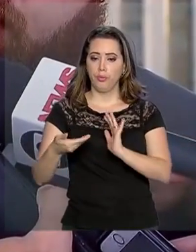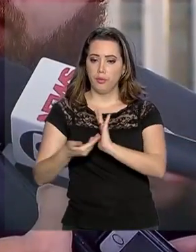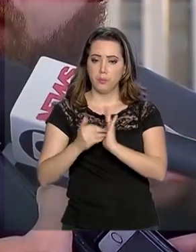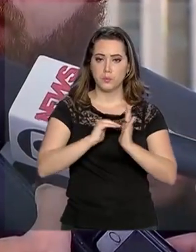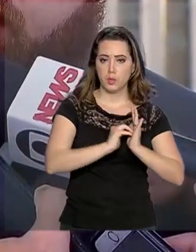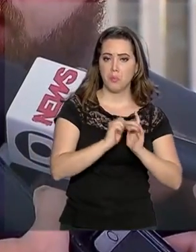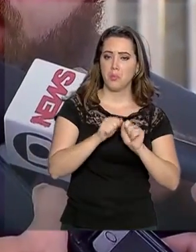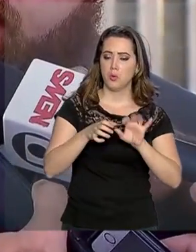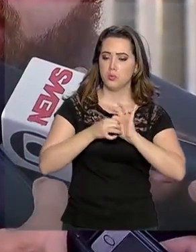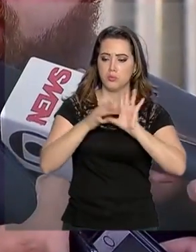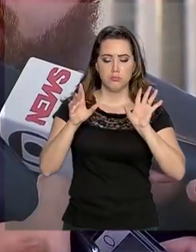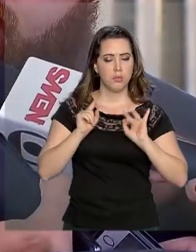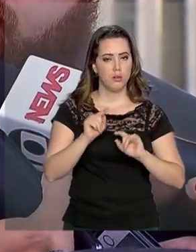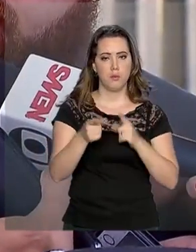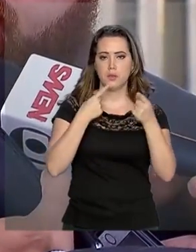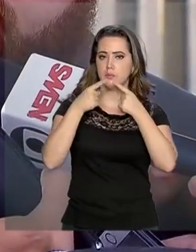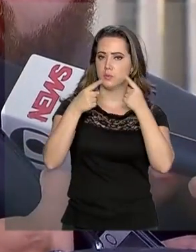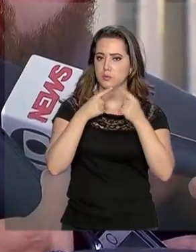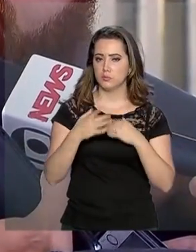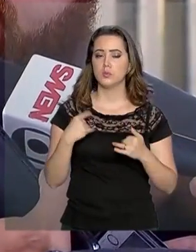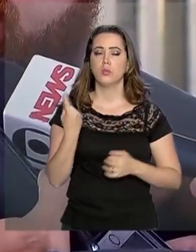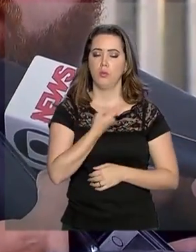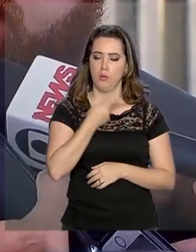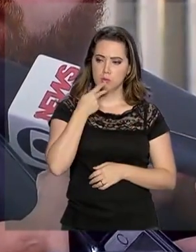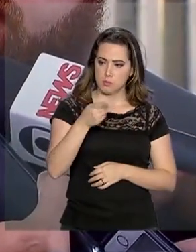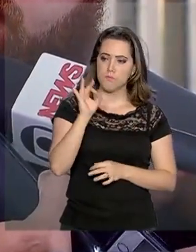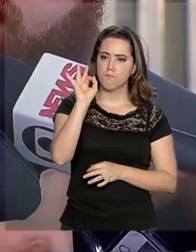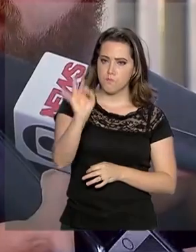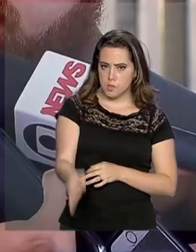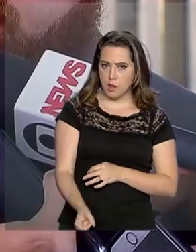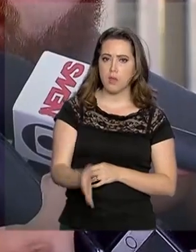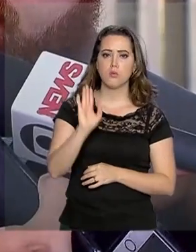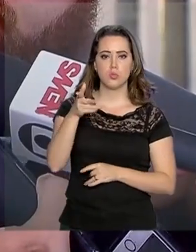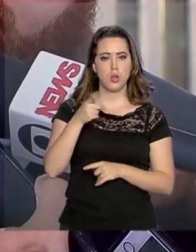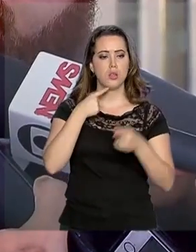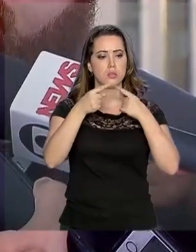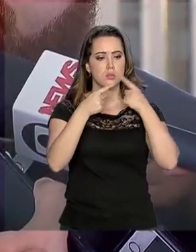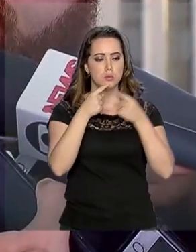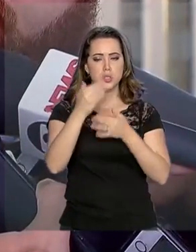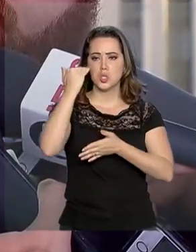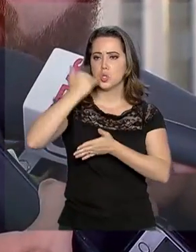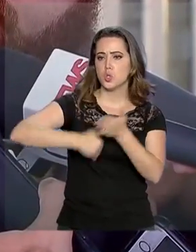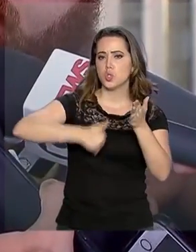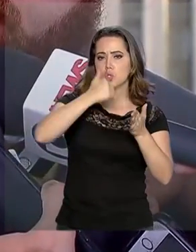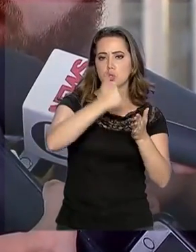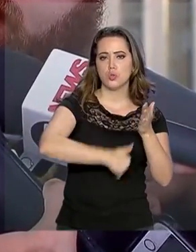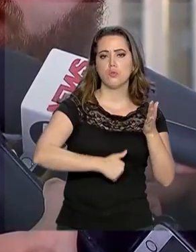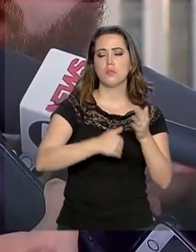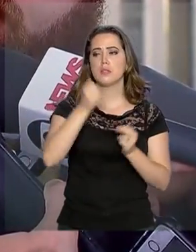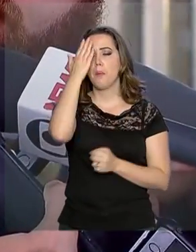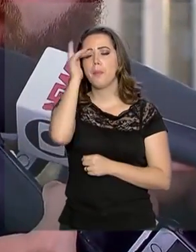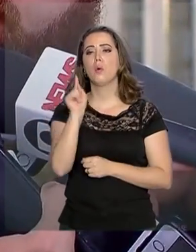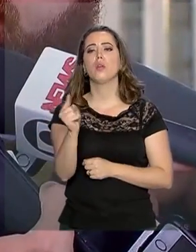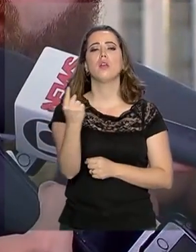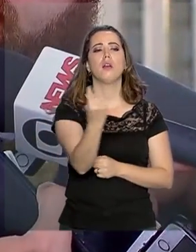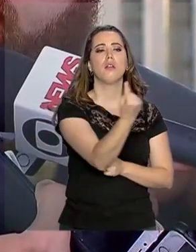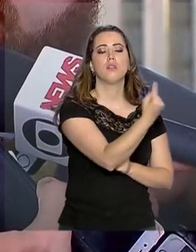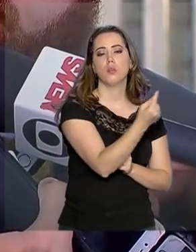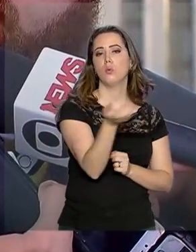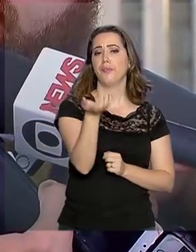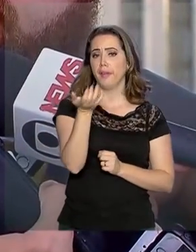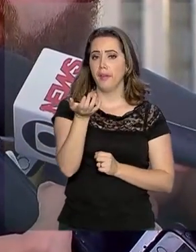para debater O Senado tá preparado para debater e tirar o convencimento dos parlamentares e eu acho